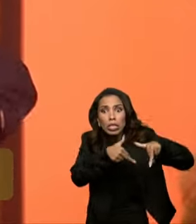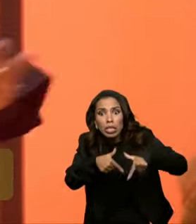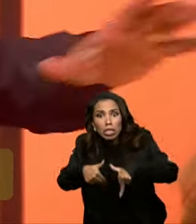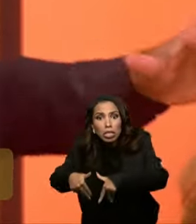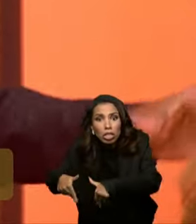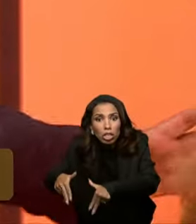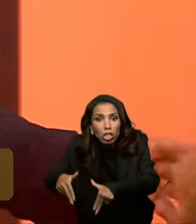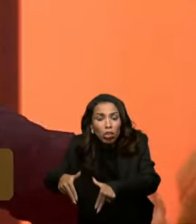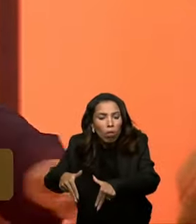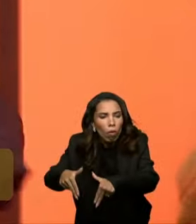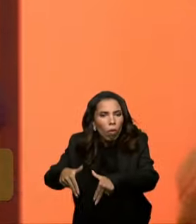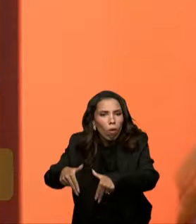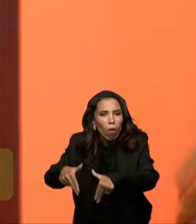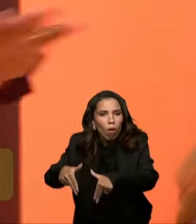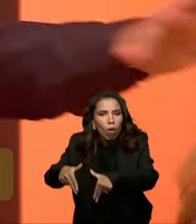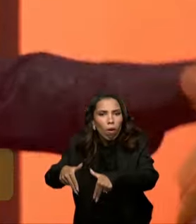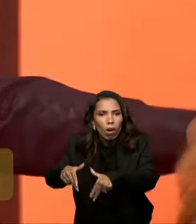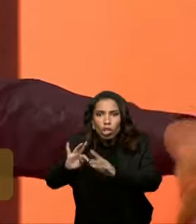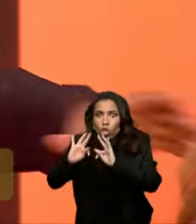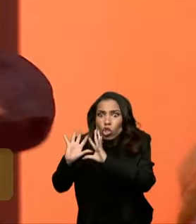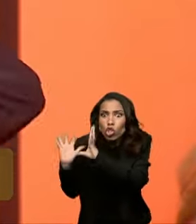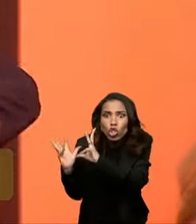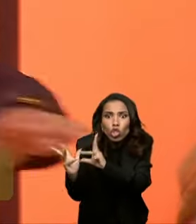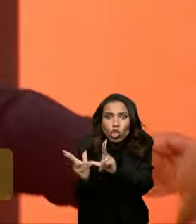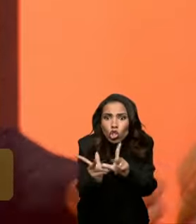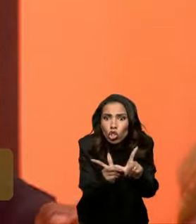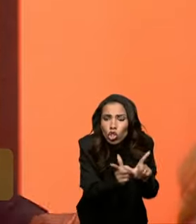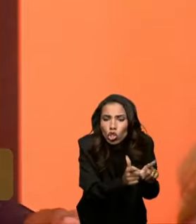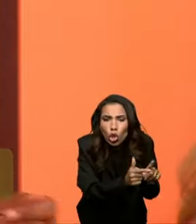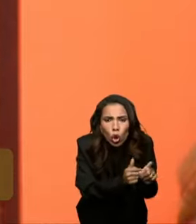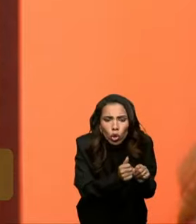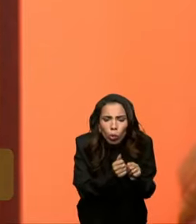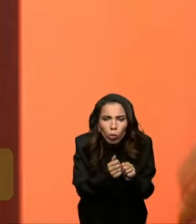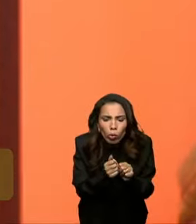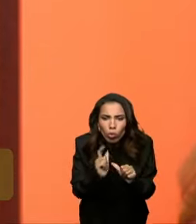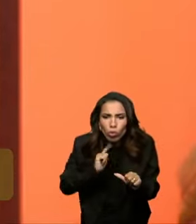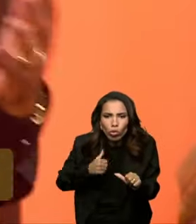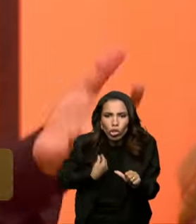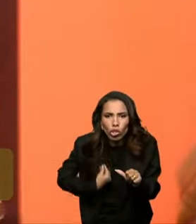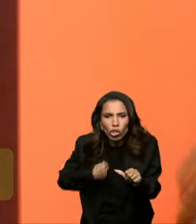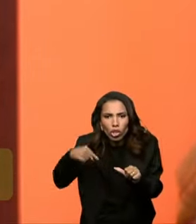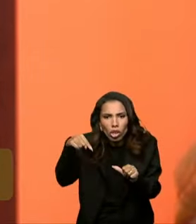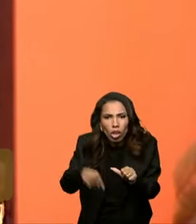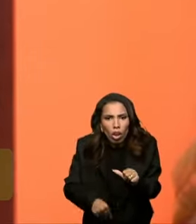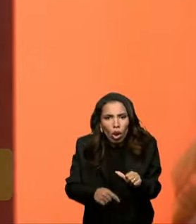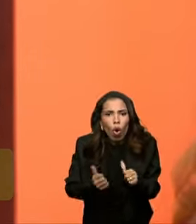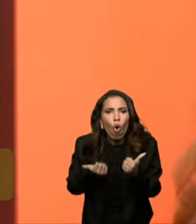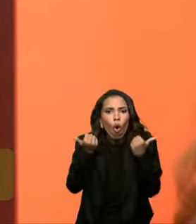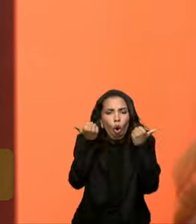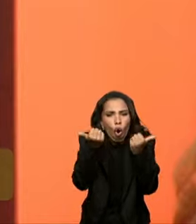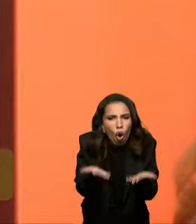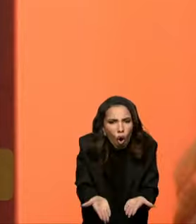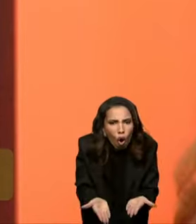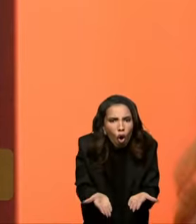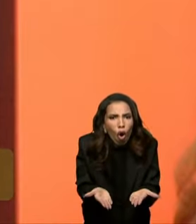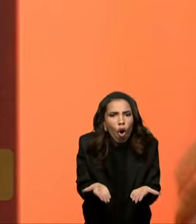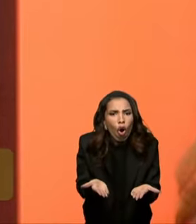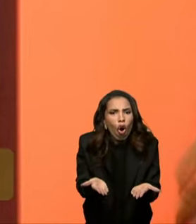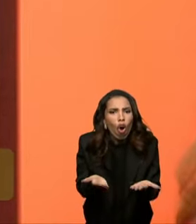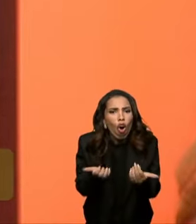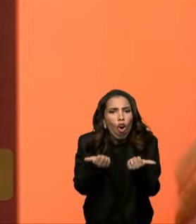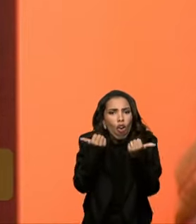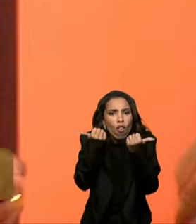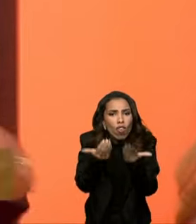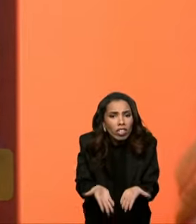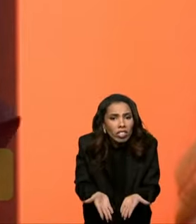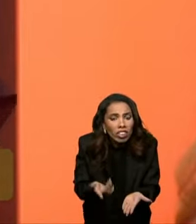desceu, tinha um. Todo mundo, o hotel inteiro na recepção. Sim. Aí eles ofereceram para fazer um tour, né? Era Hamamatsu,